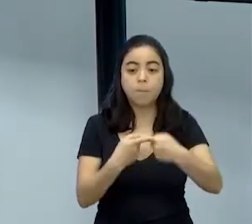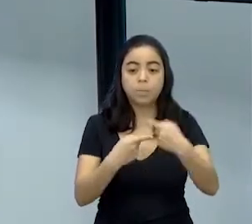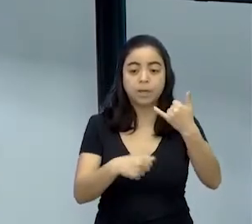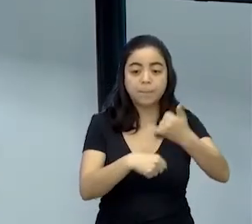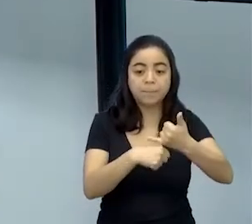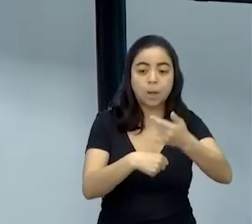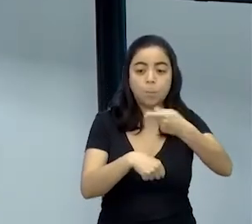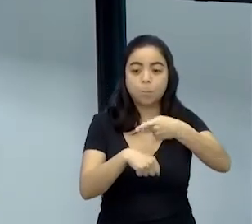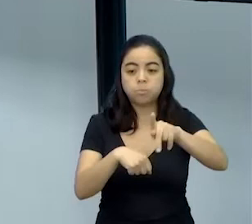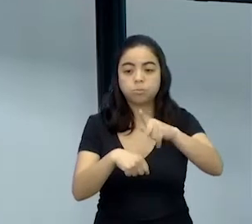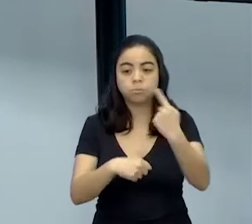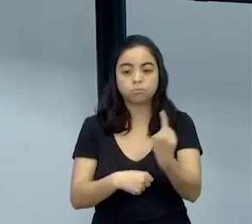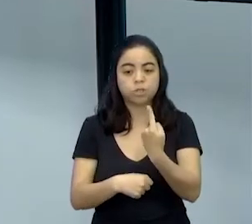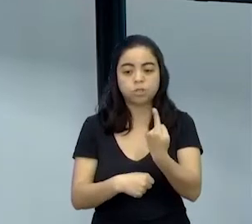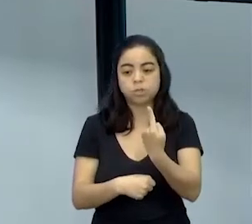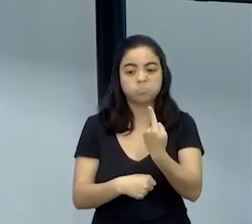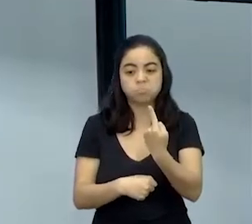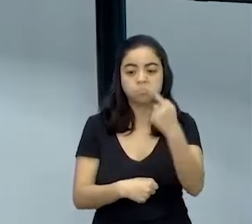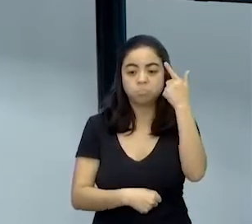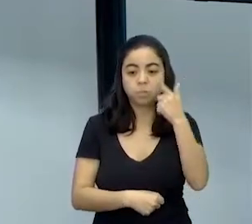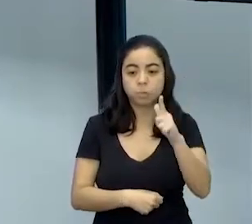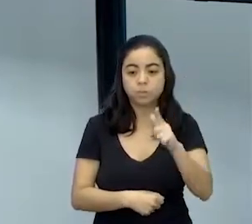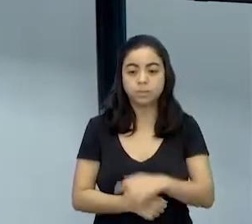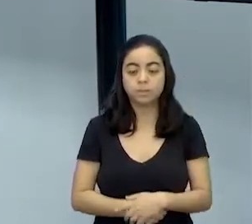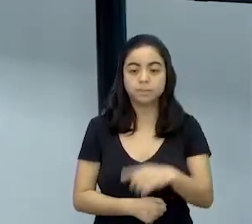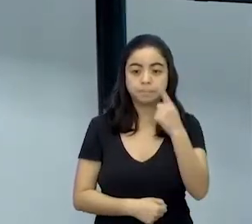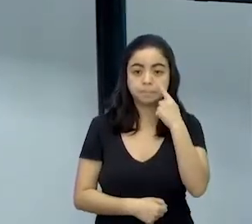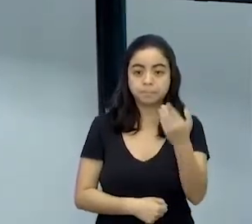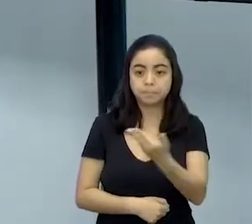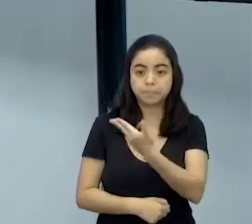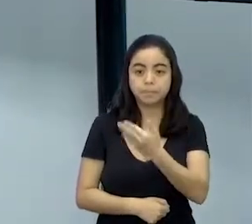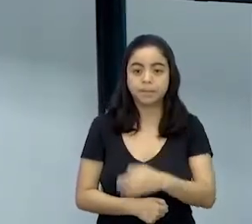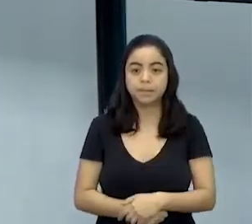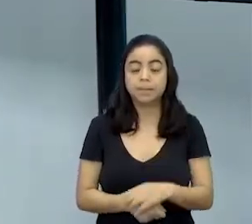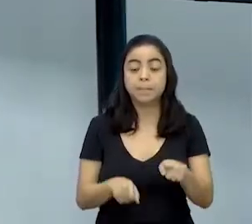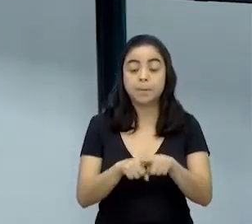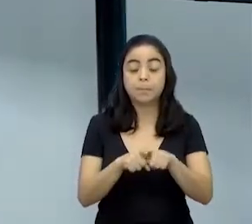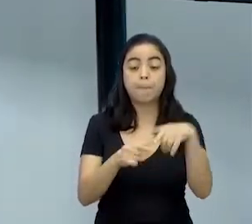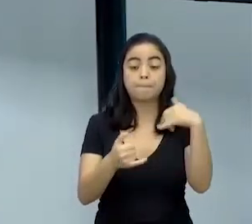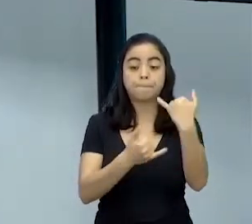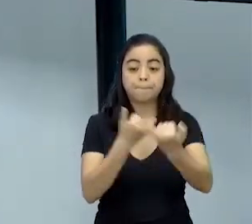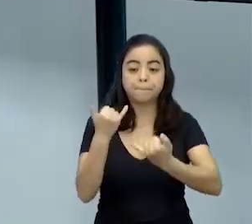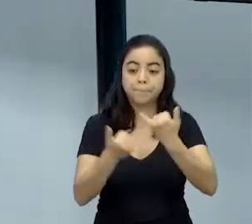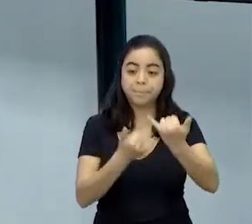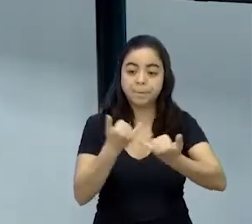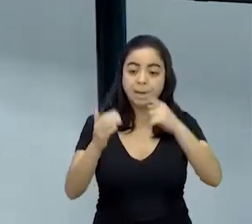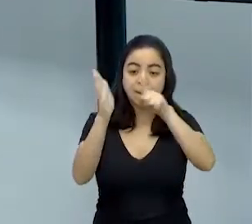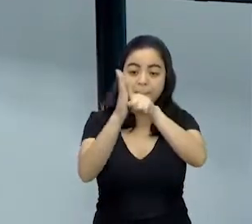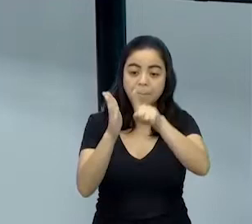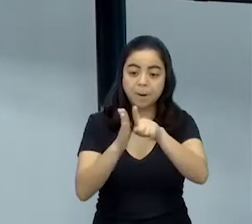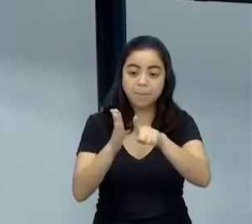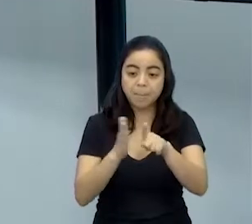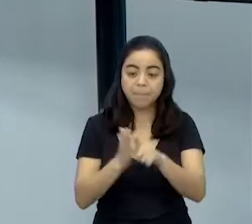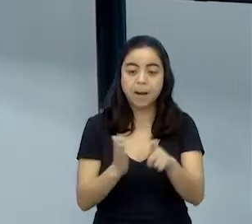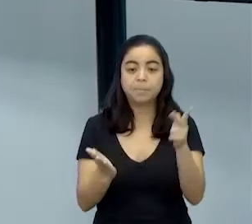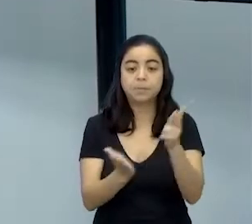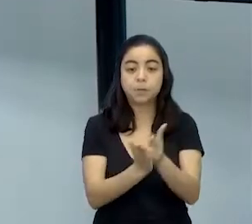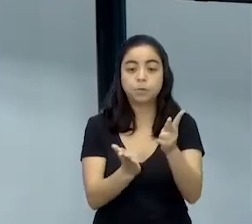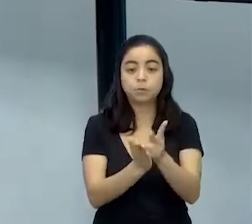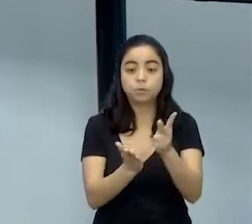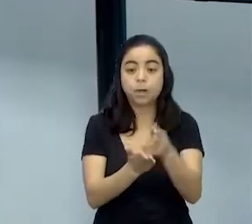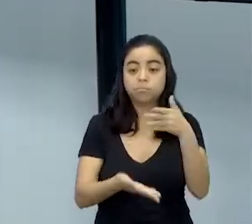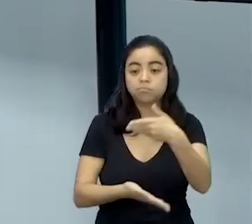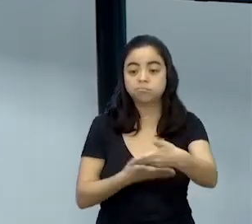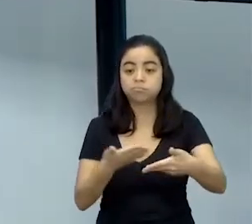não tivesse, ok? E aqui, gente, eu deixei aí uma brincadeira de verdadeiro ou falso, para a gente continuar a